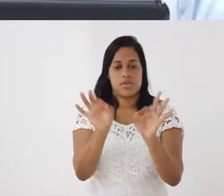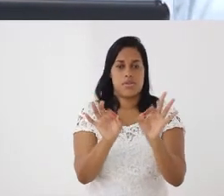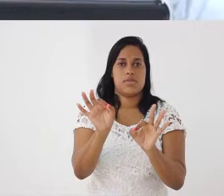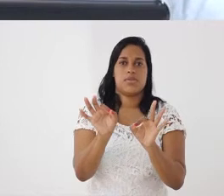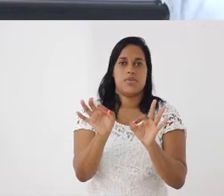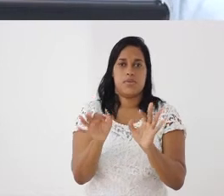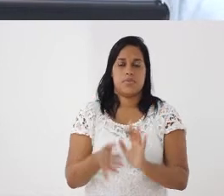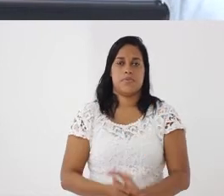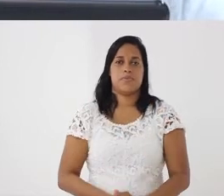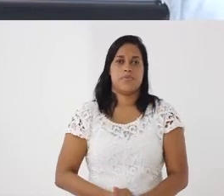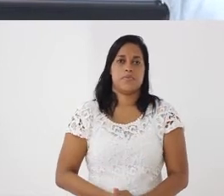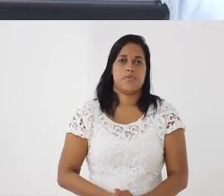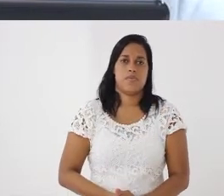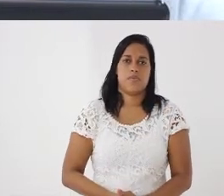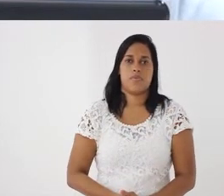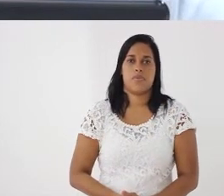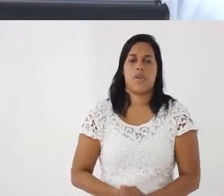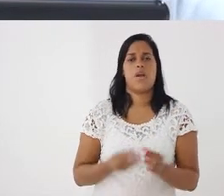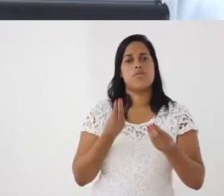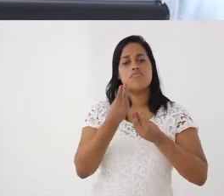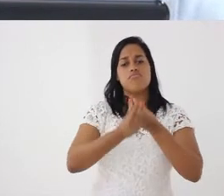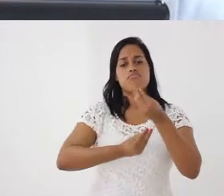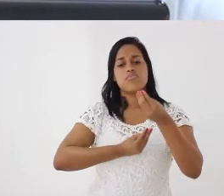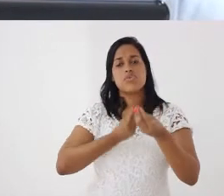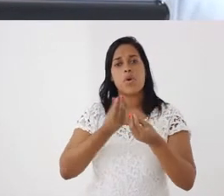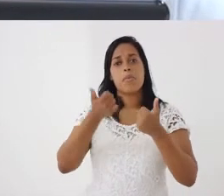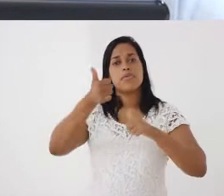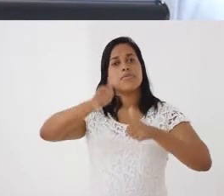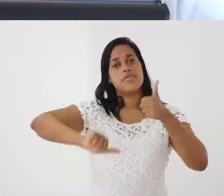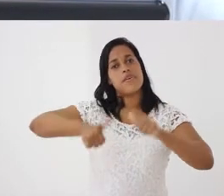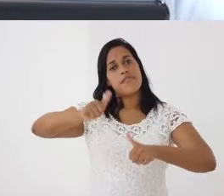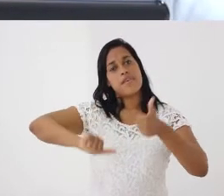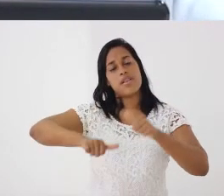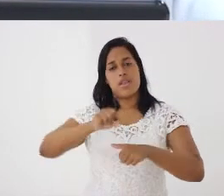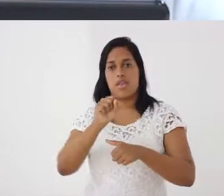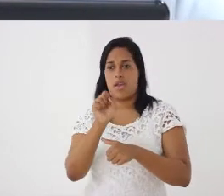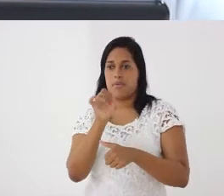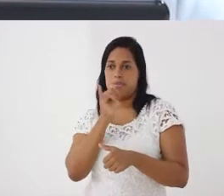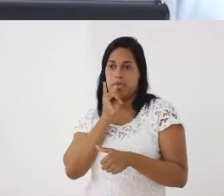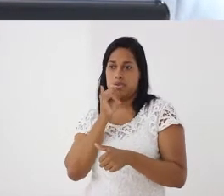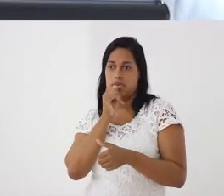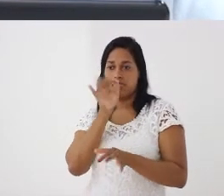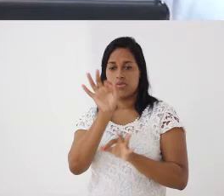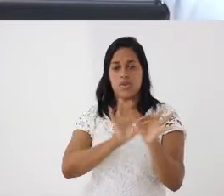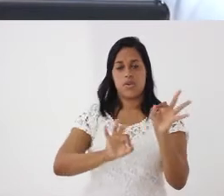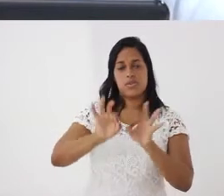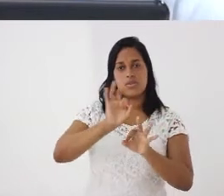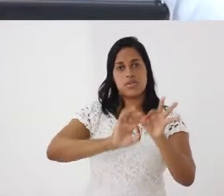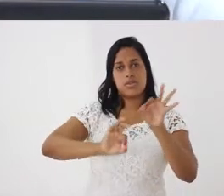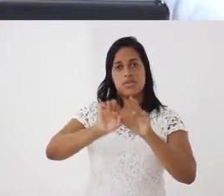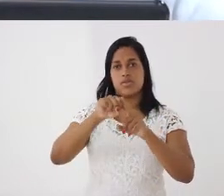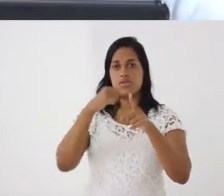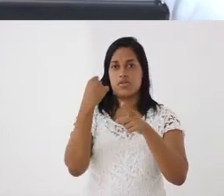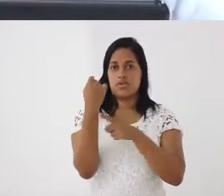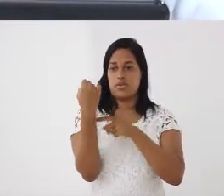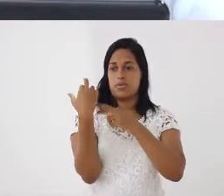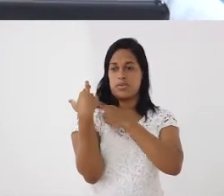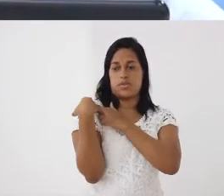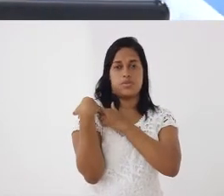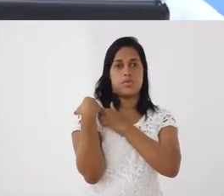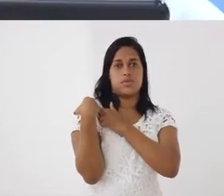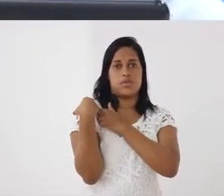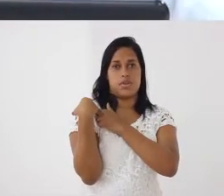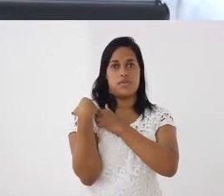organização. E como podemos medir se uma organização está socialmente responsável?